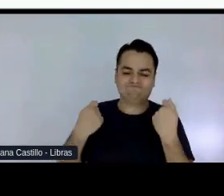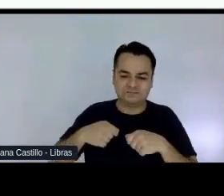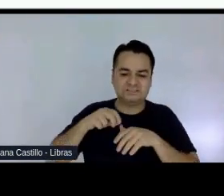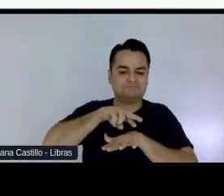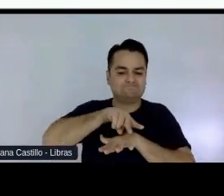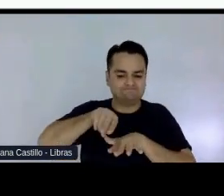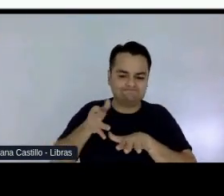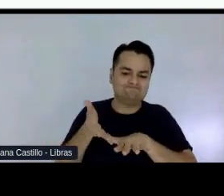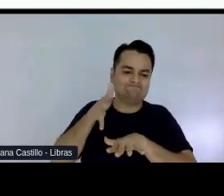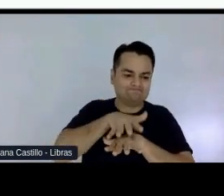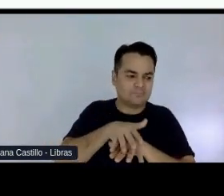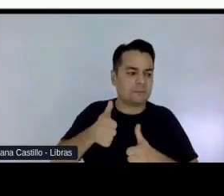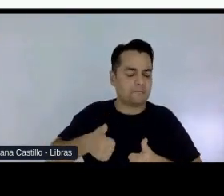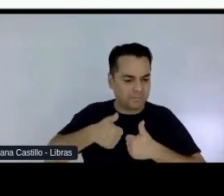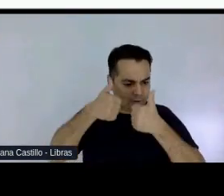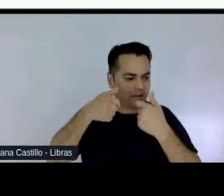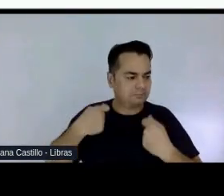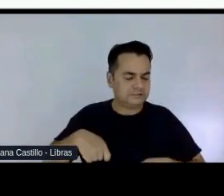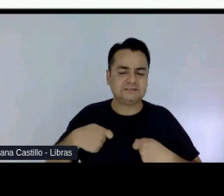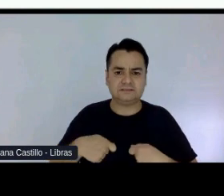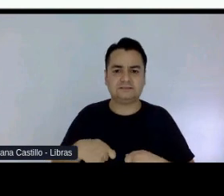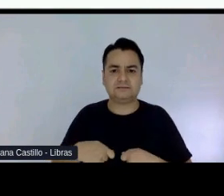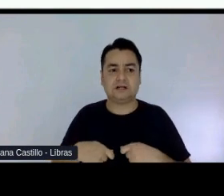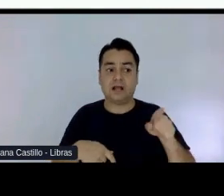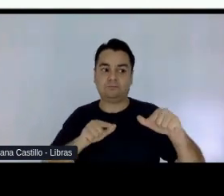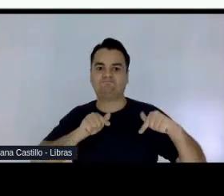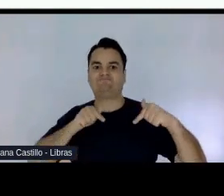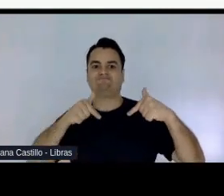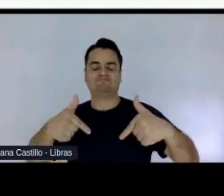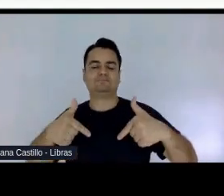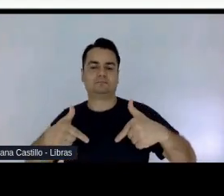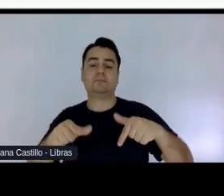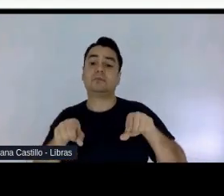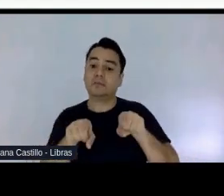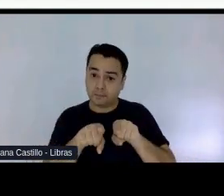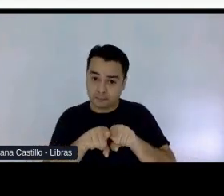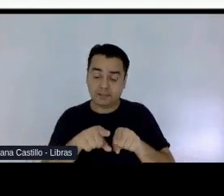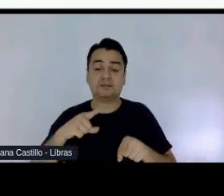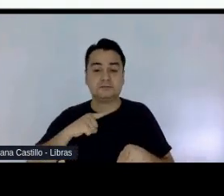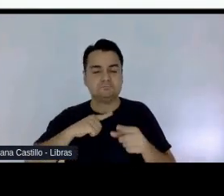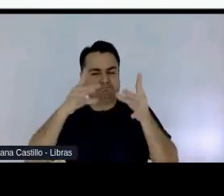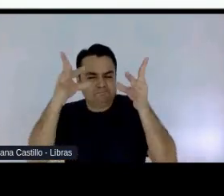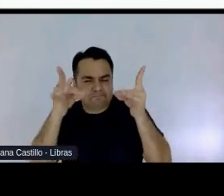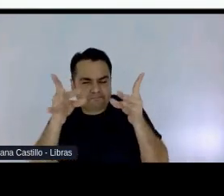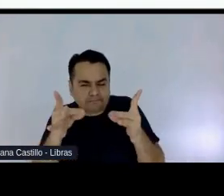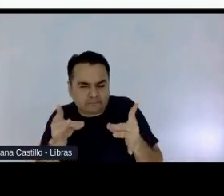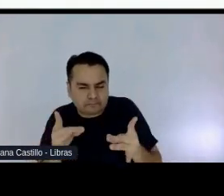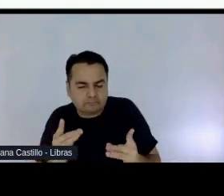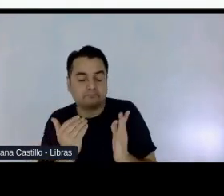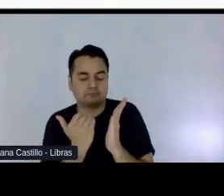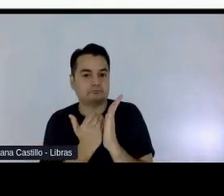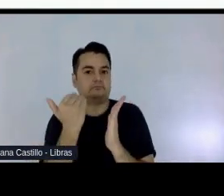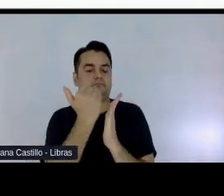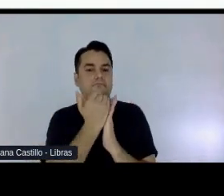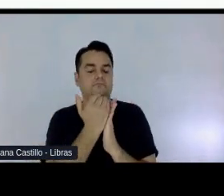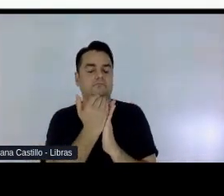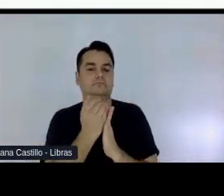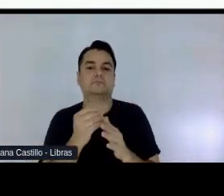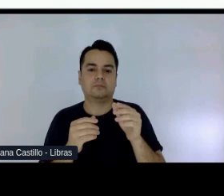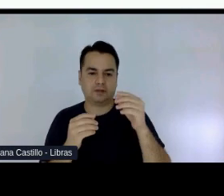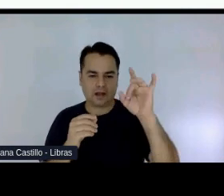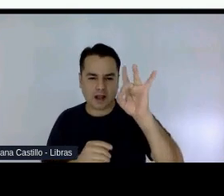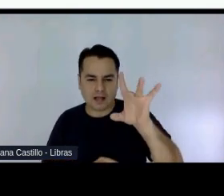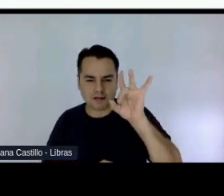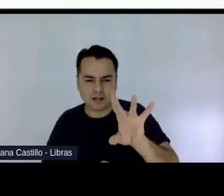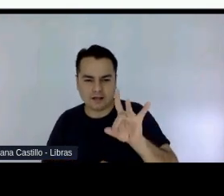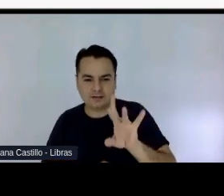ponto de iniciativa a partir disso. E a gente vai dar também uma descrição maior para cada mensagem